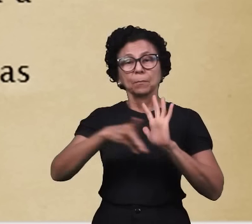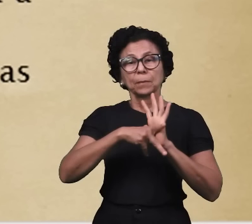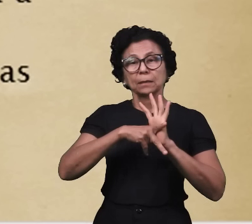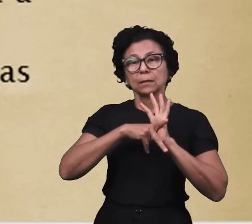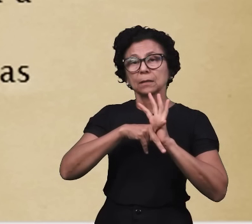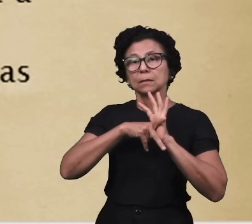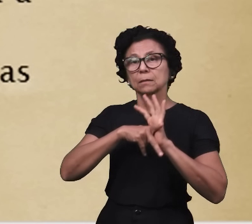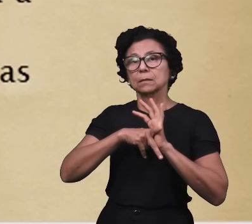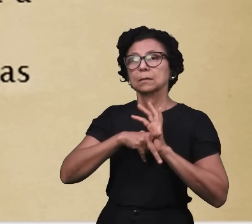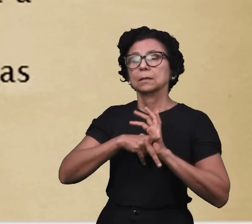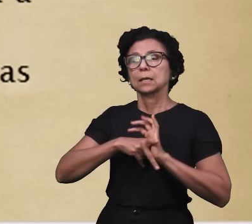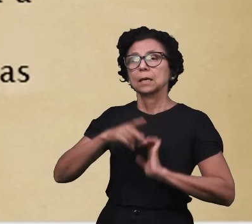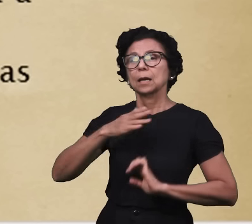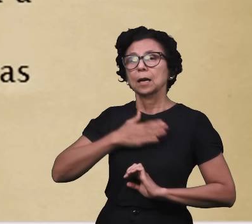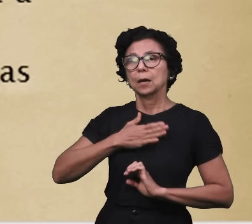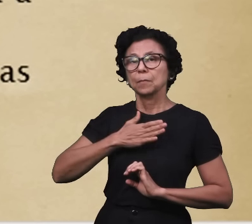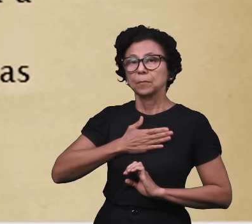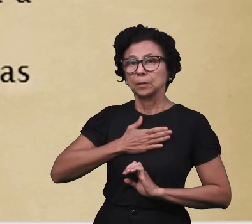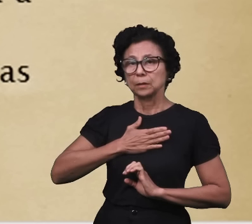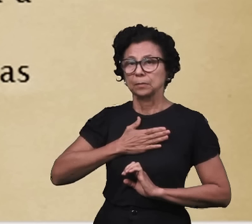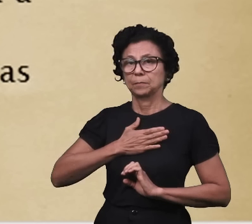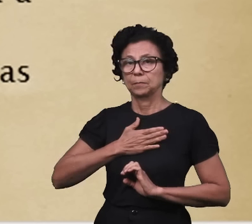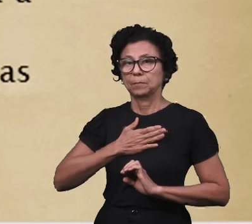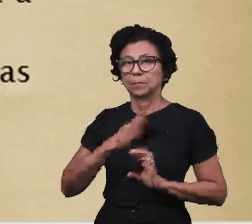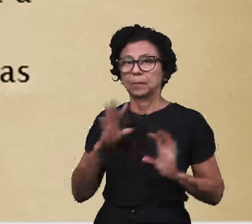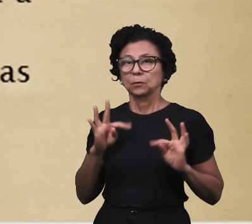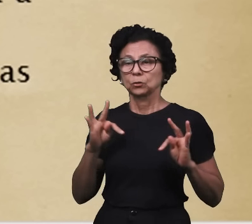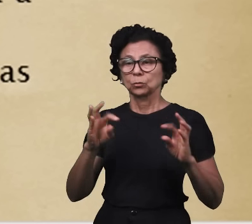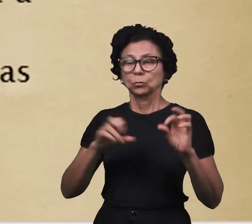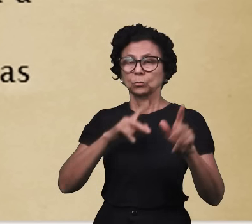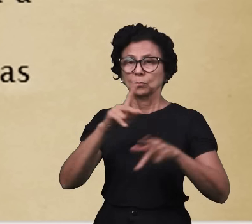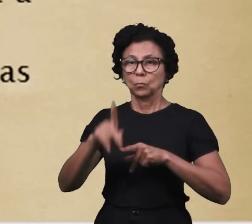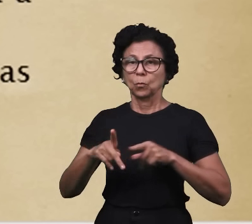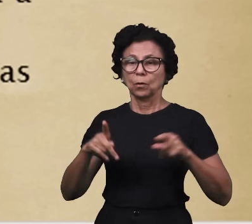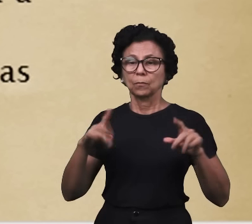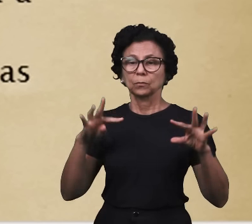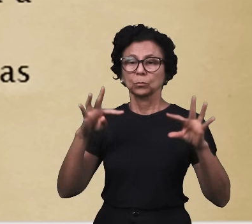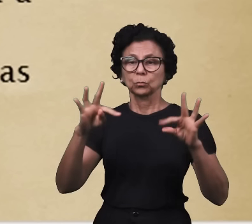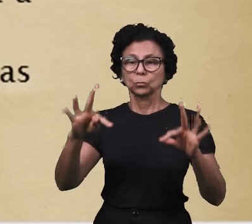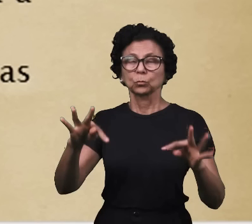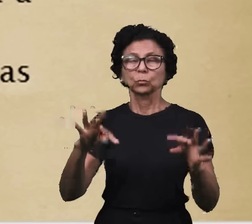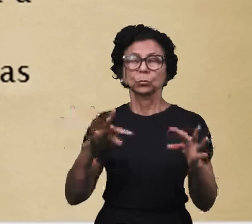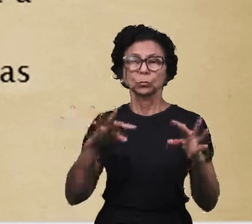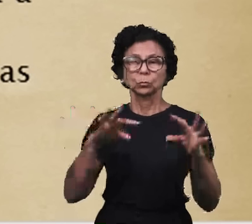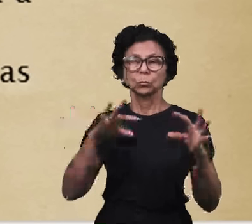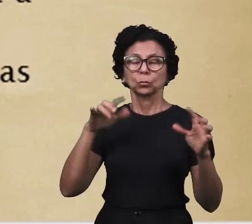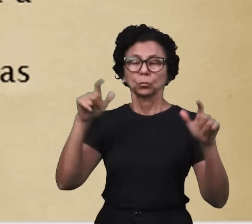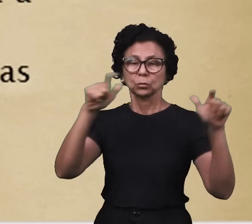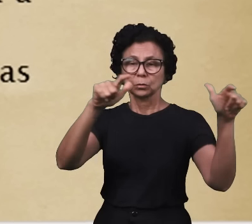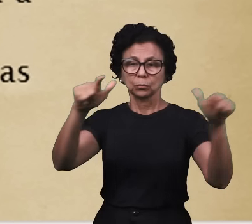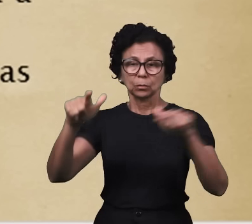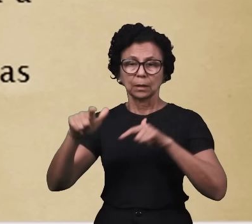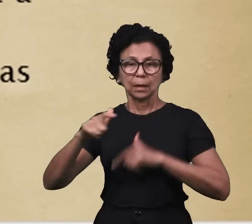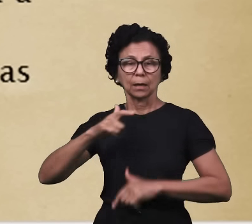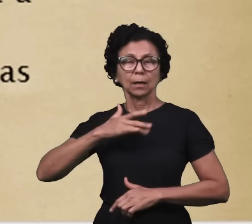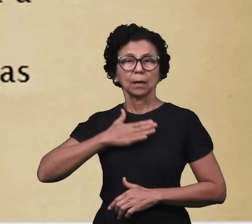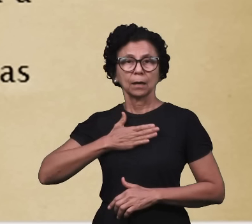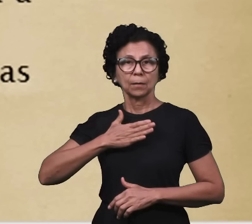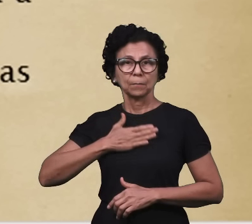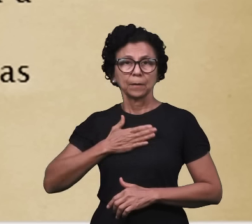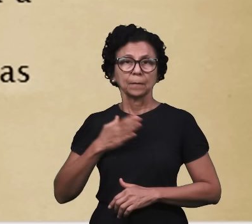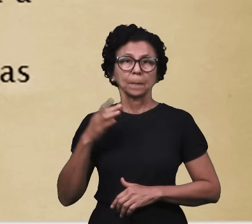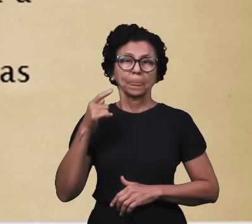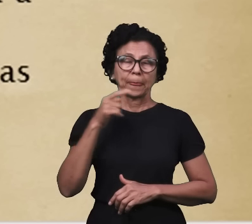todos os povos, porque toda a terra é minha, e vós me sereis um reino